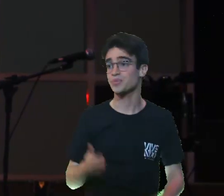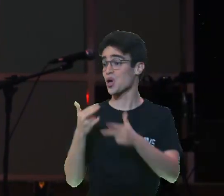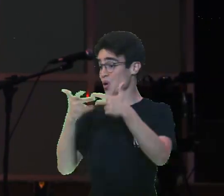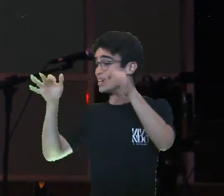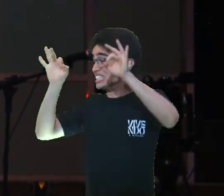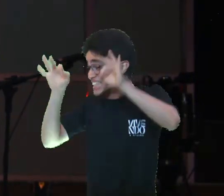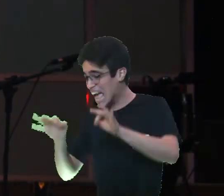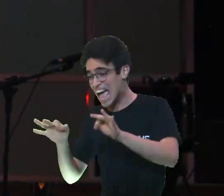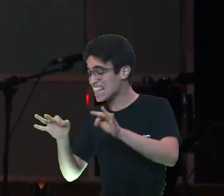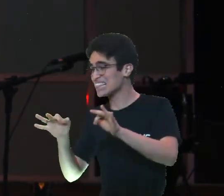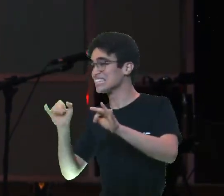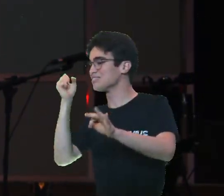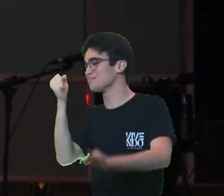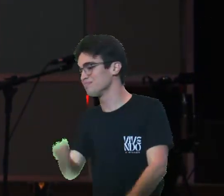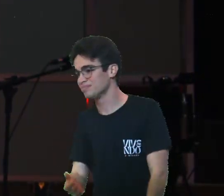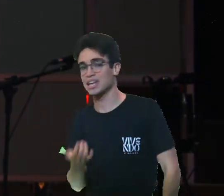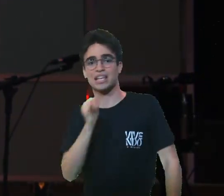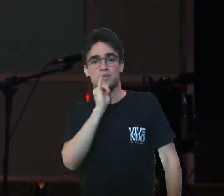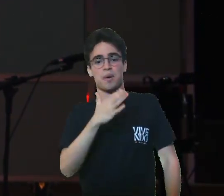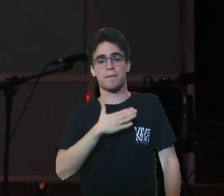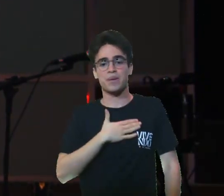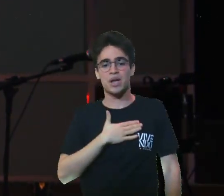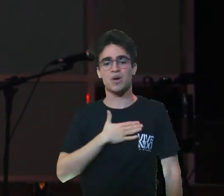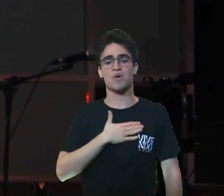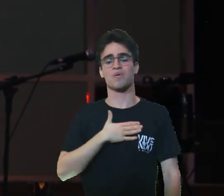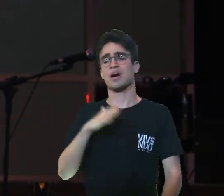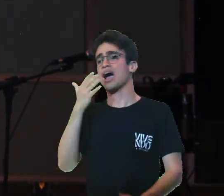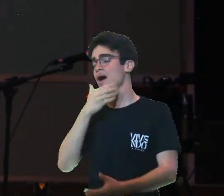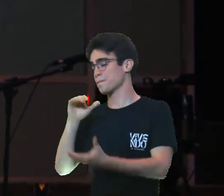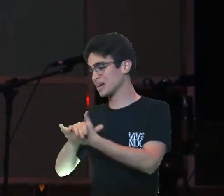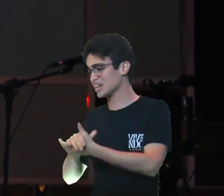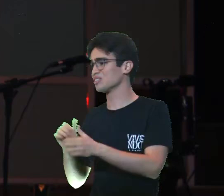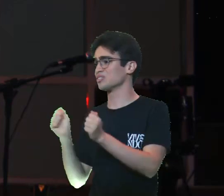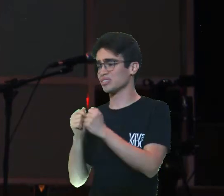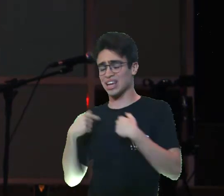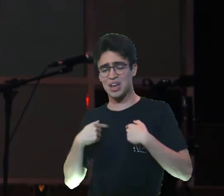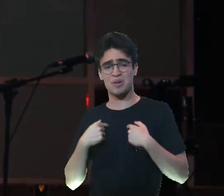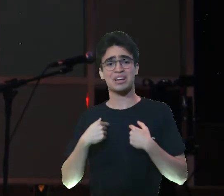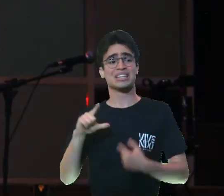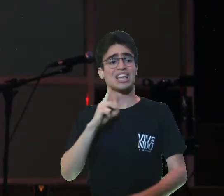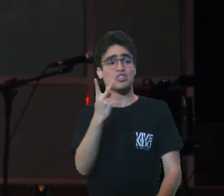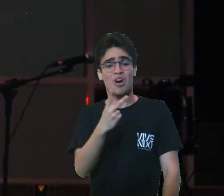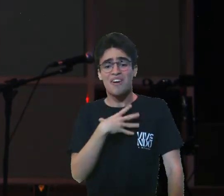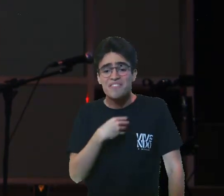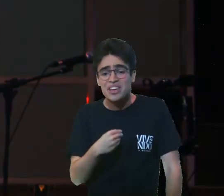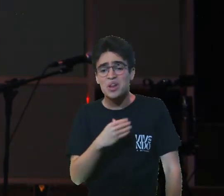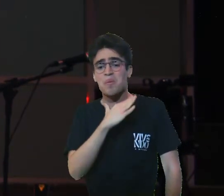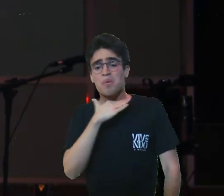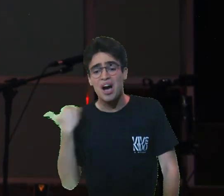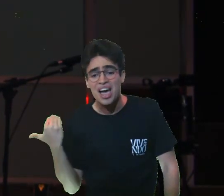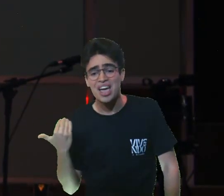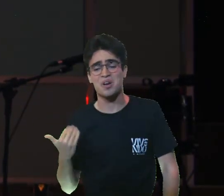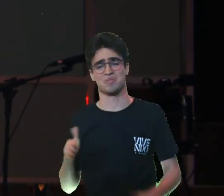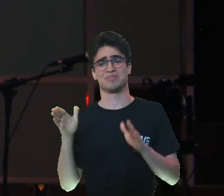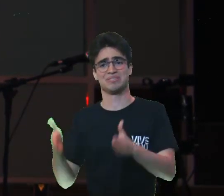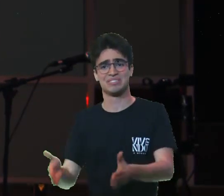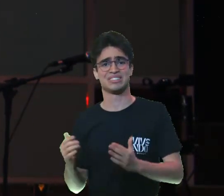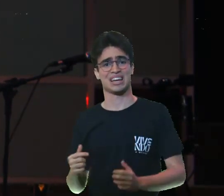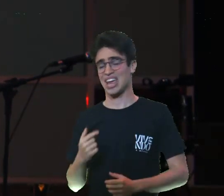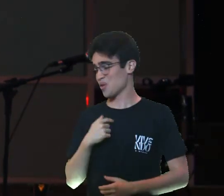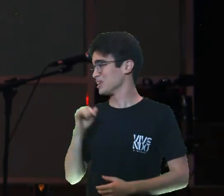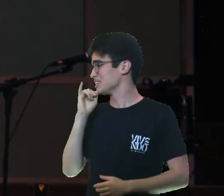legítimas. Meu amor e eu enterramos 2 filhos. E não foi fácil abrir mão deles.